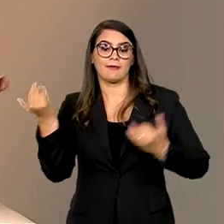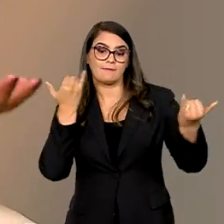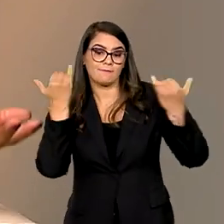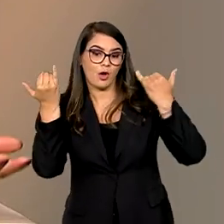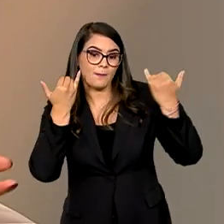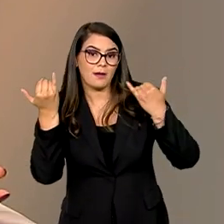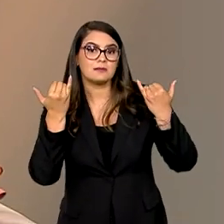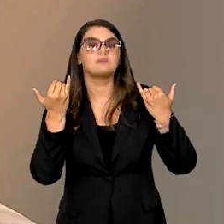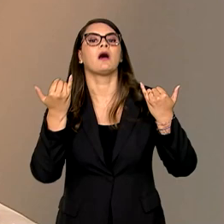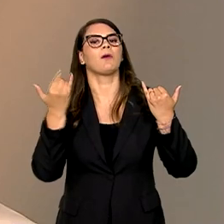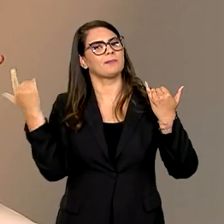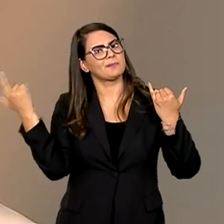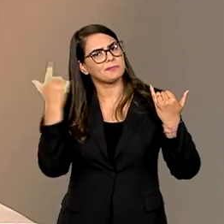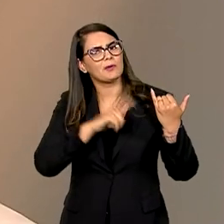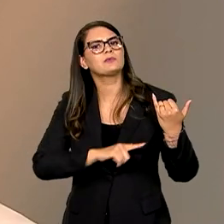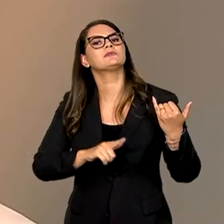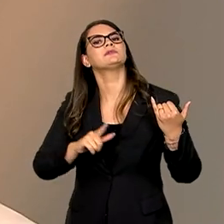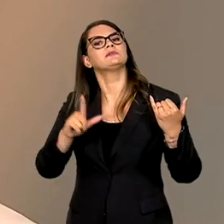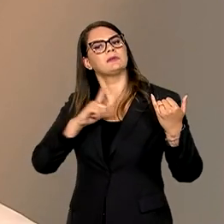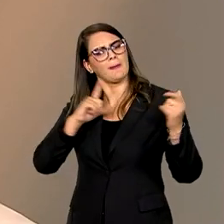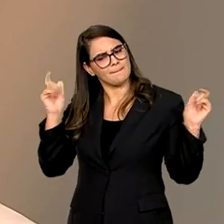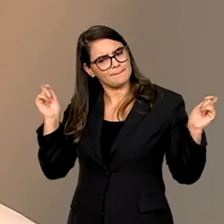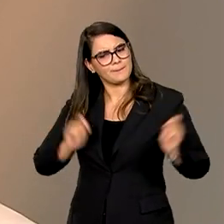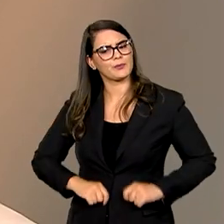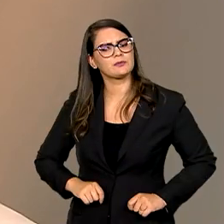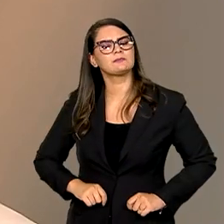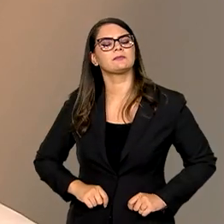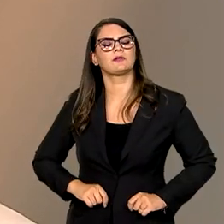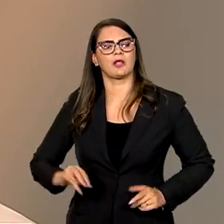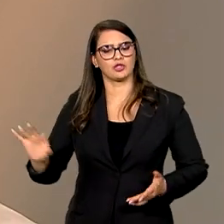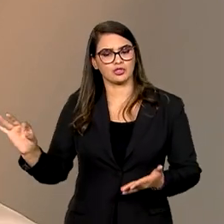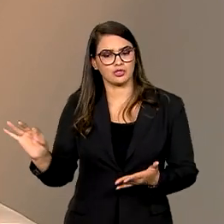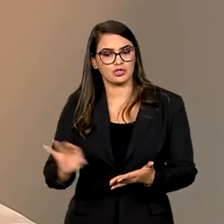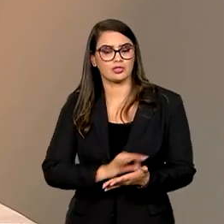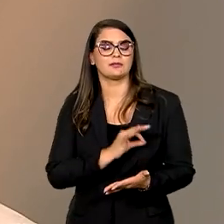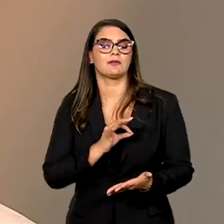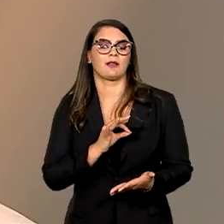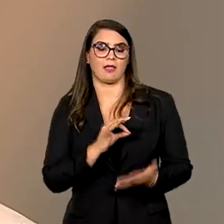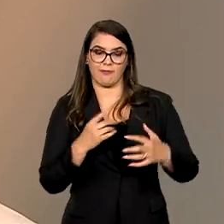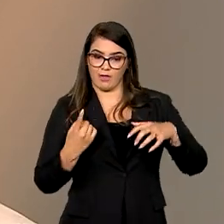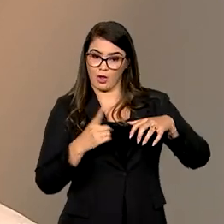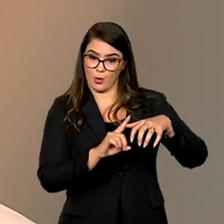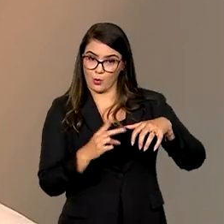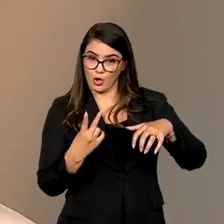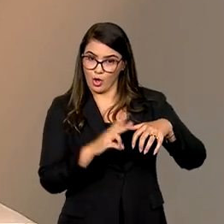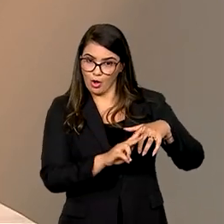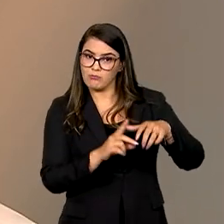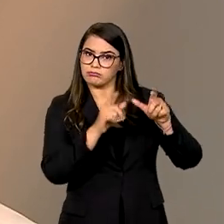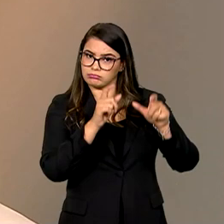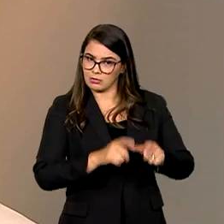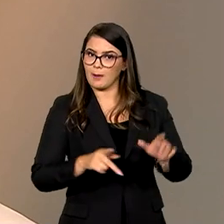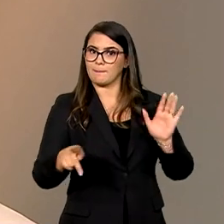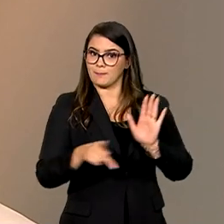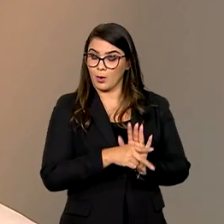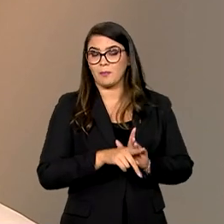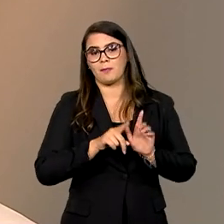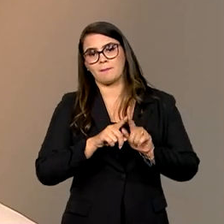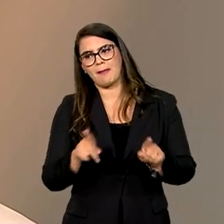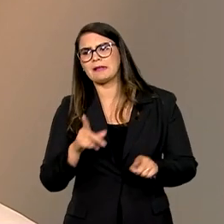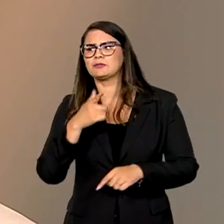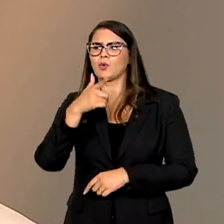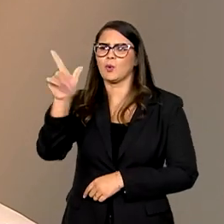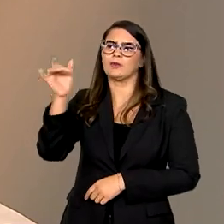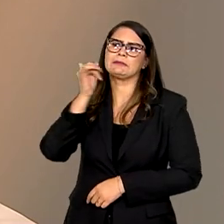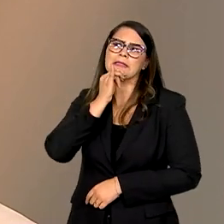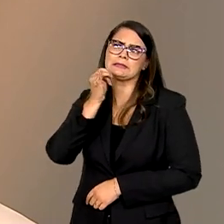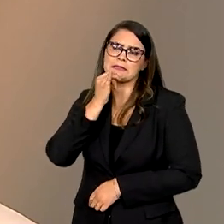informação para poder acessar esta possibilidade de inscrever o quilombo como território. Mas acho que tem outros exemplos